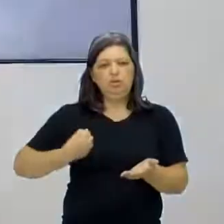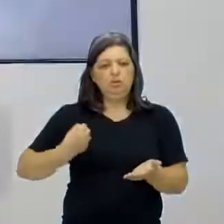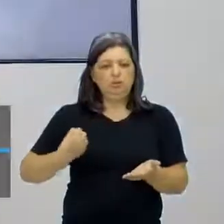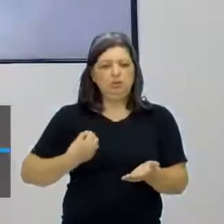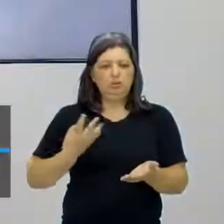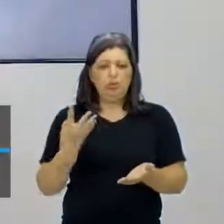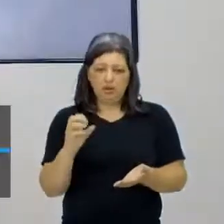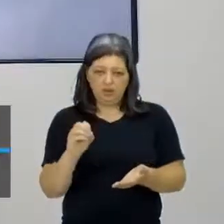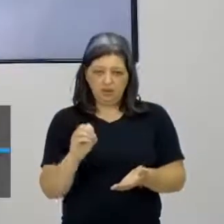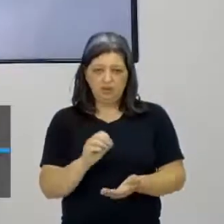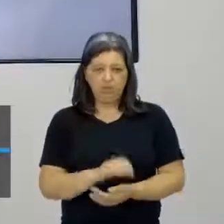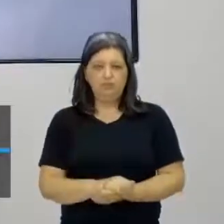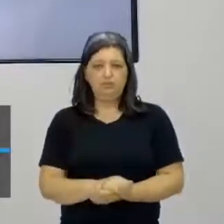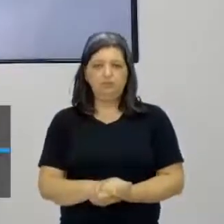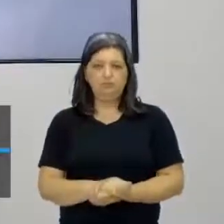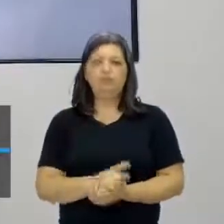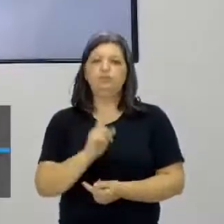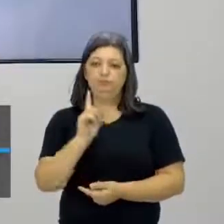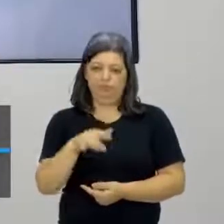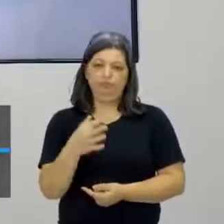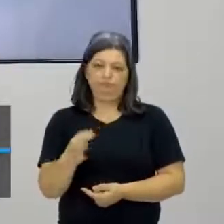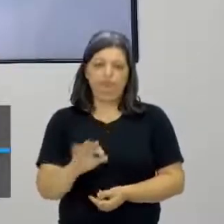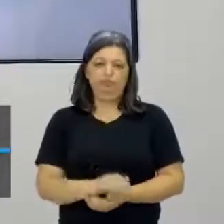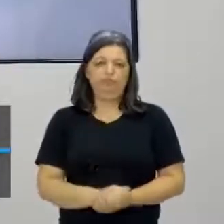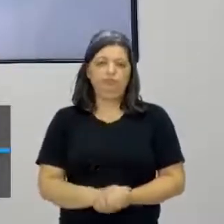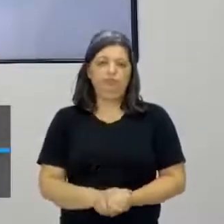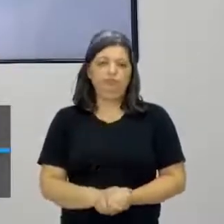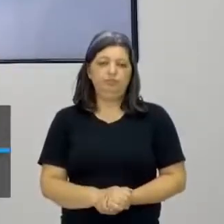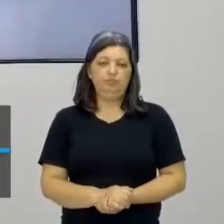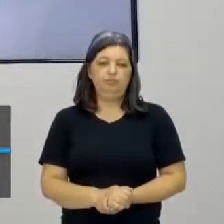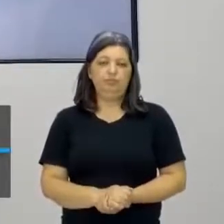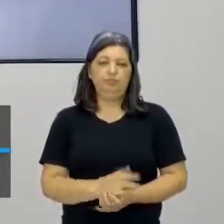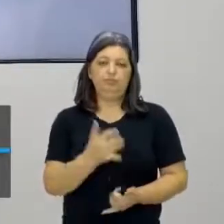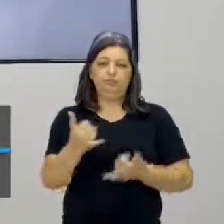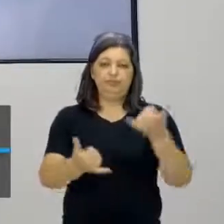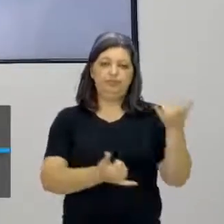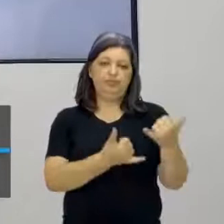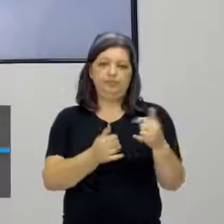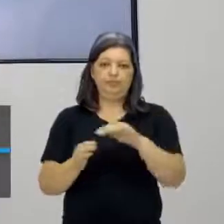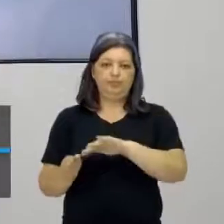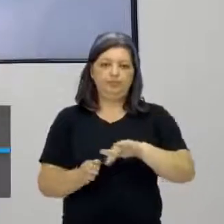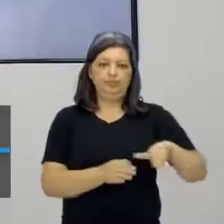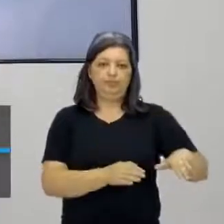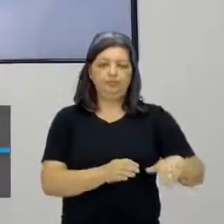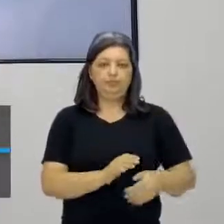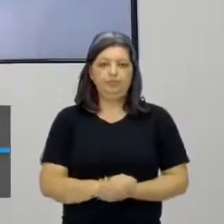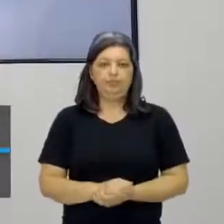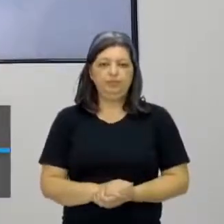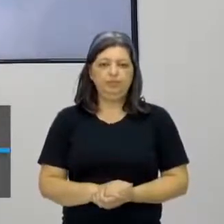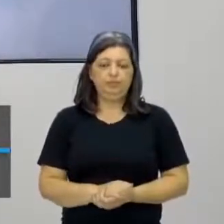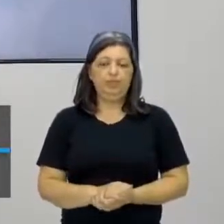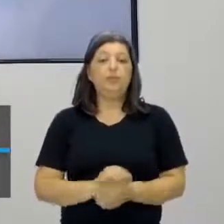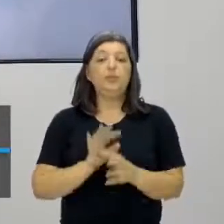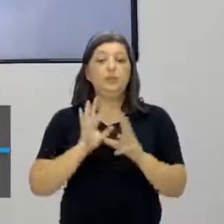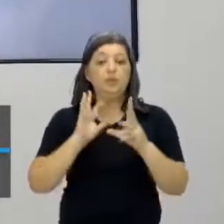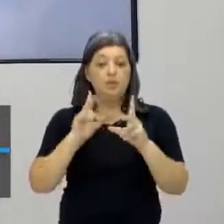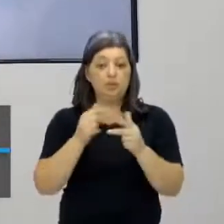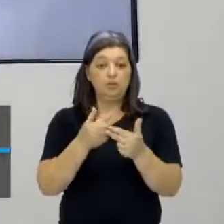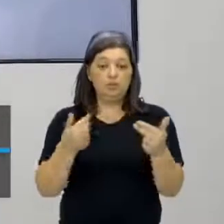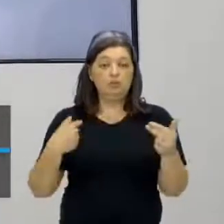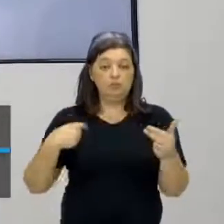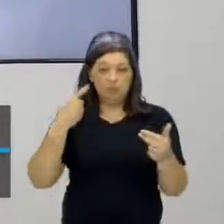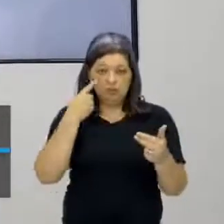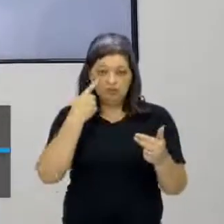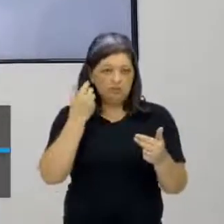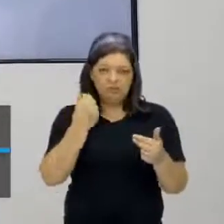Tá certo? Então é isto. Gente, brincadeiras à parte, o que acontece? Tudo isso, olha, vou botar aqui do